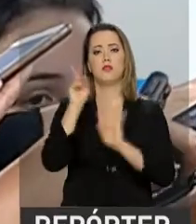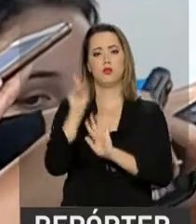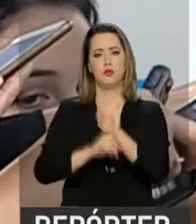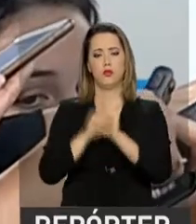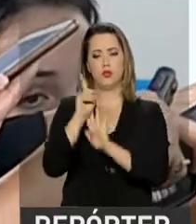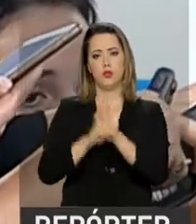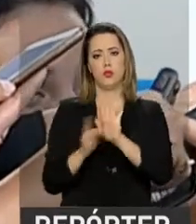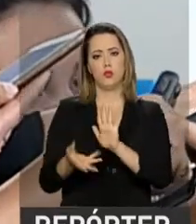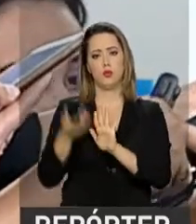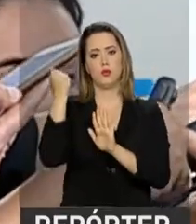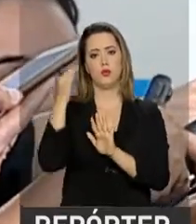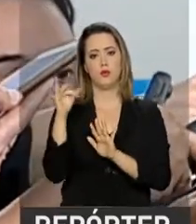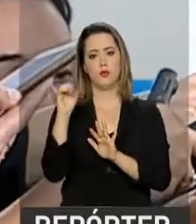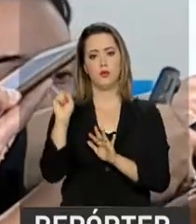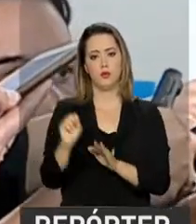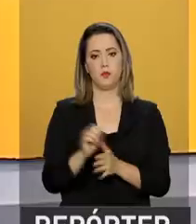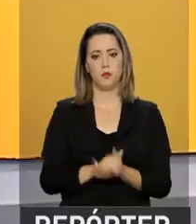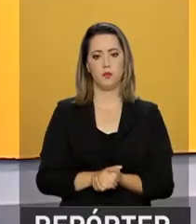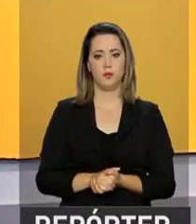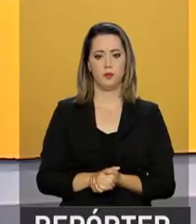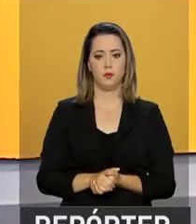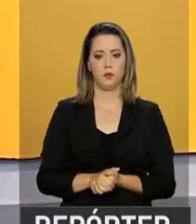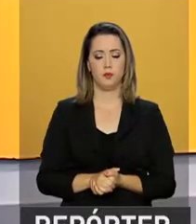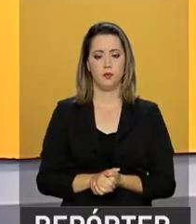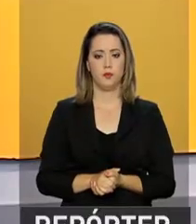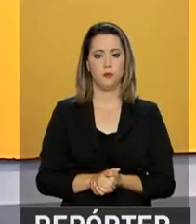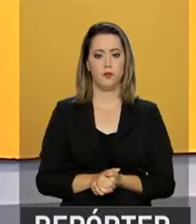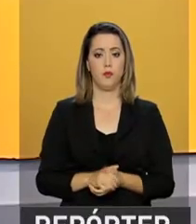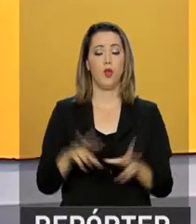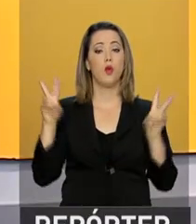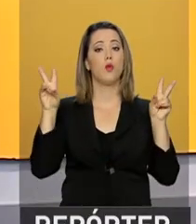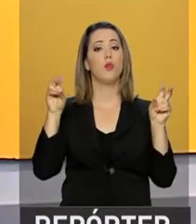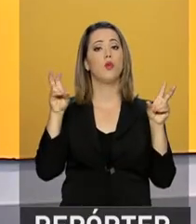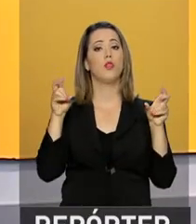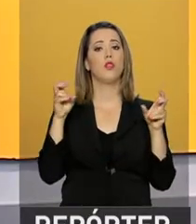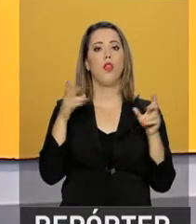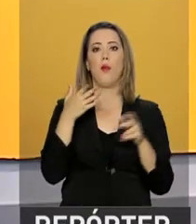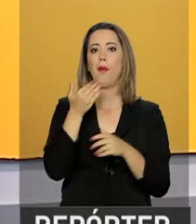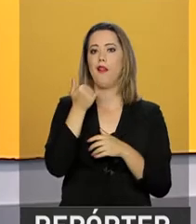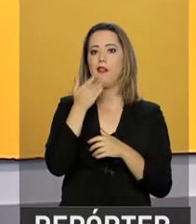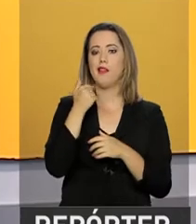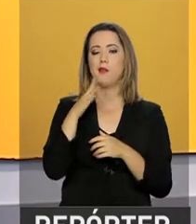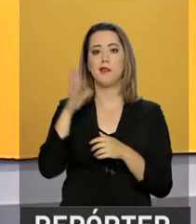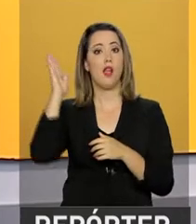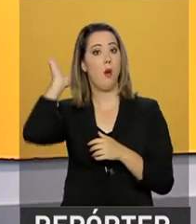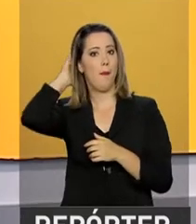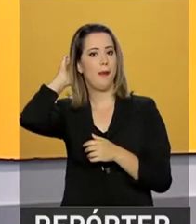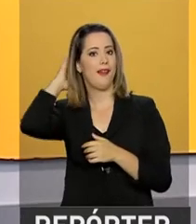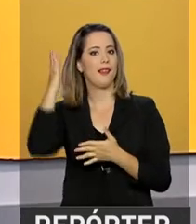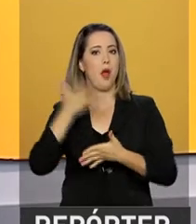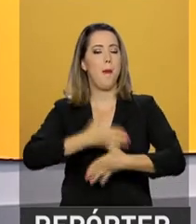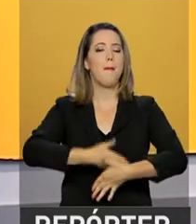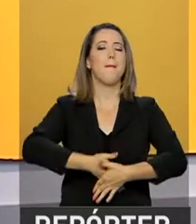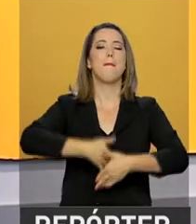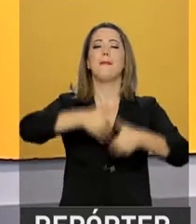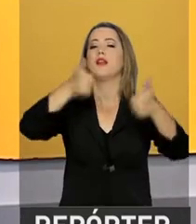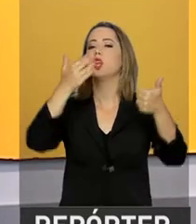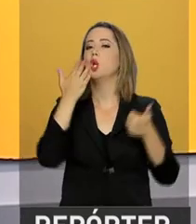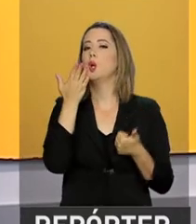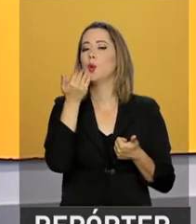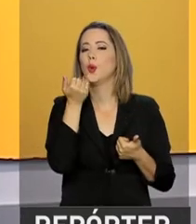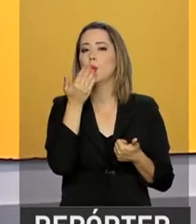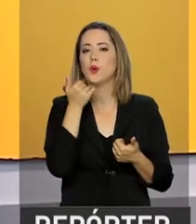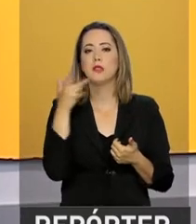saque do assunto quando o assunto é gastronomia o pará desponta como uma culinária